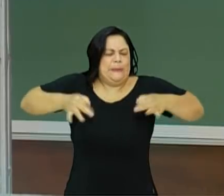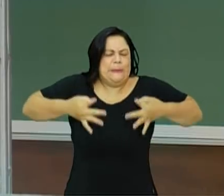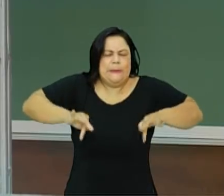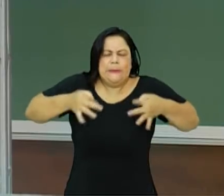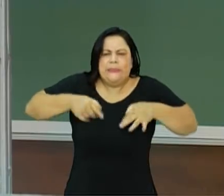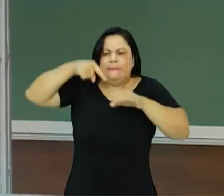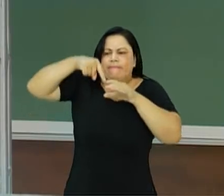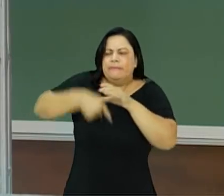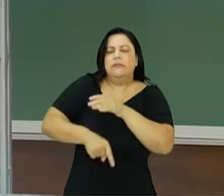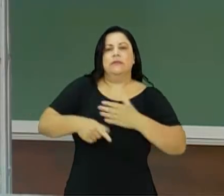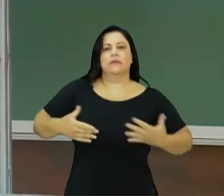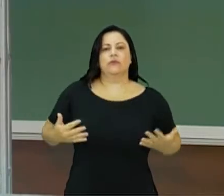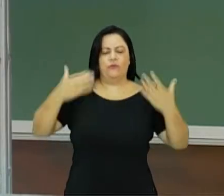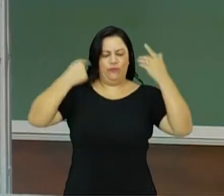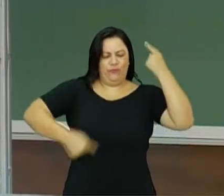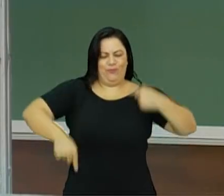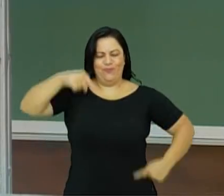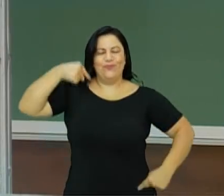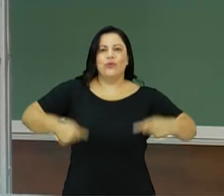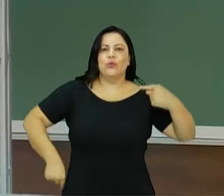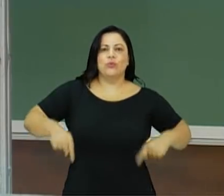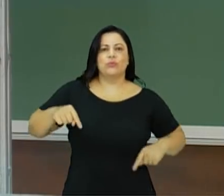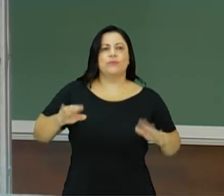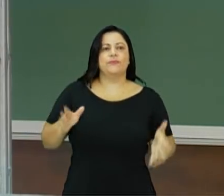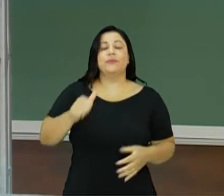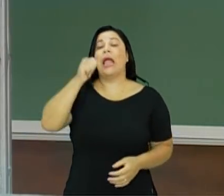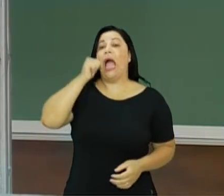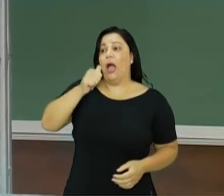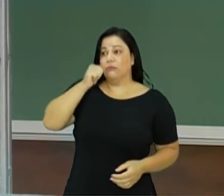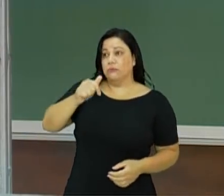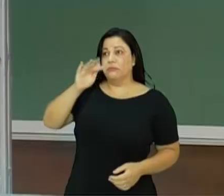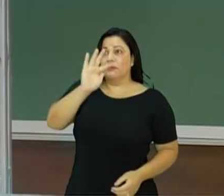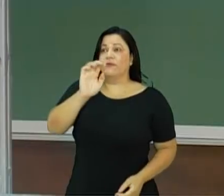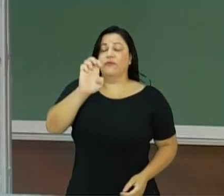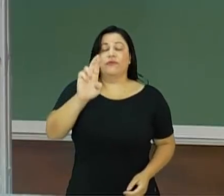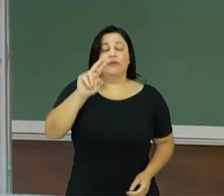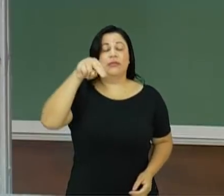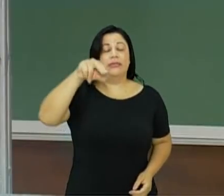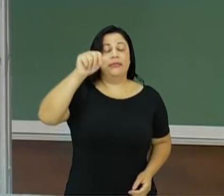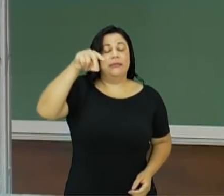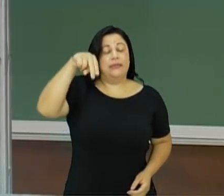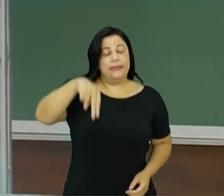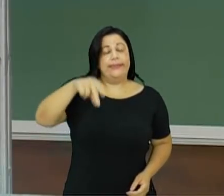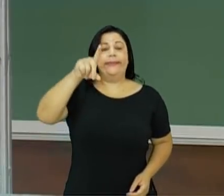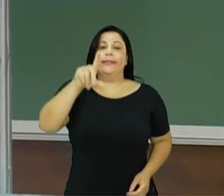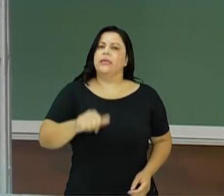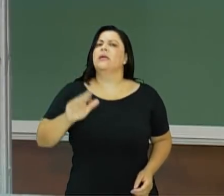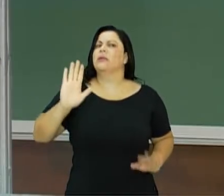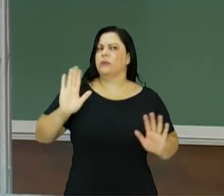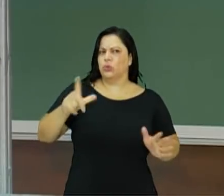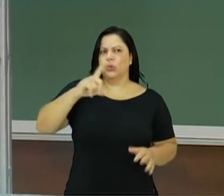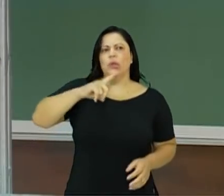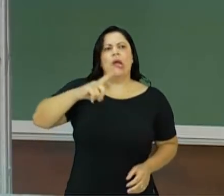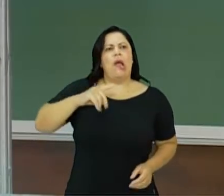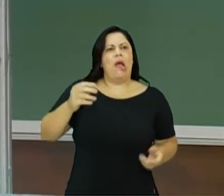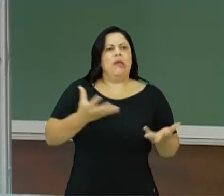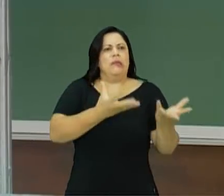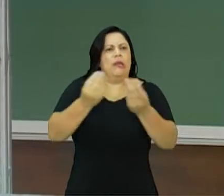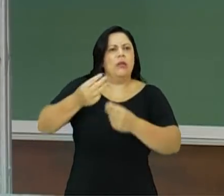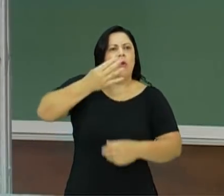A Fernanda já tem cerca de 400 mil seguidores, pelo menos em 2018, acredito que esse número se atualize a cada semana,